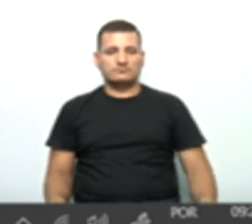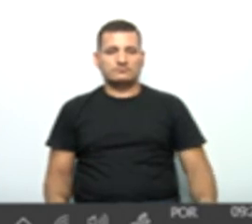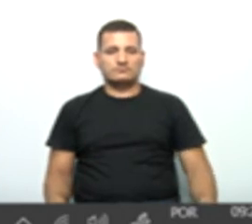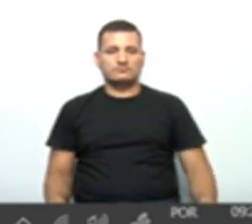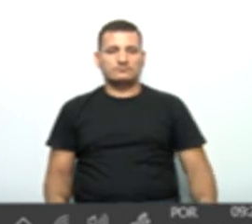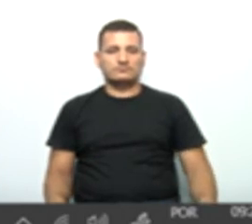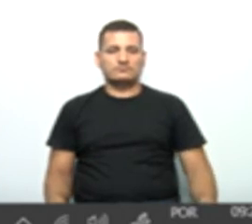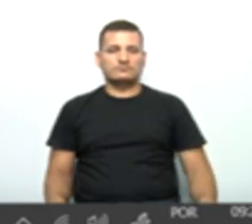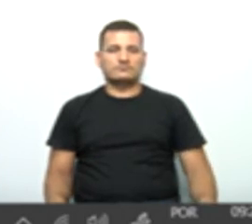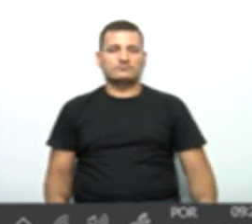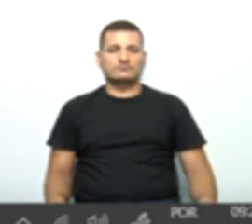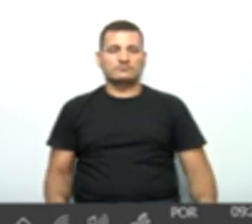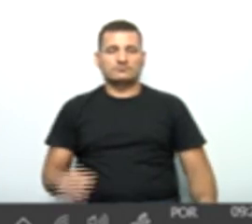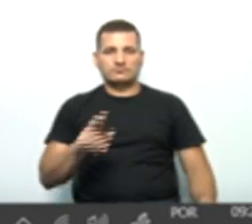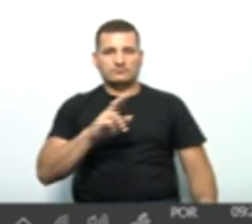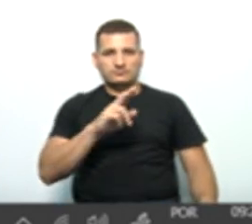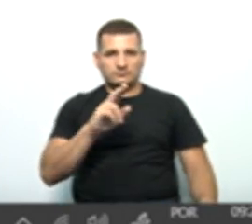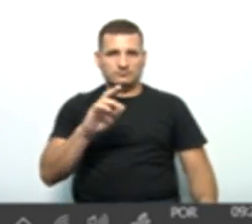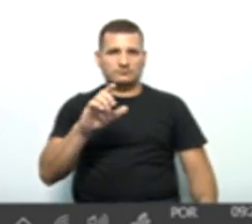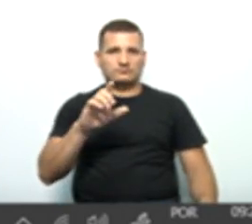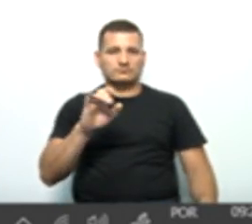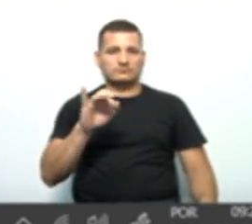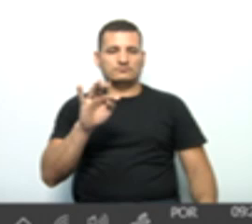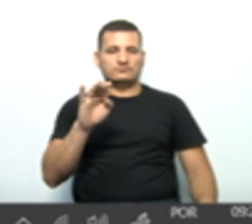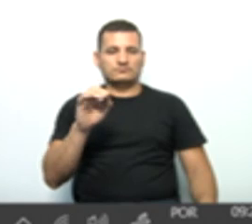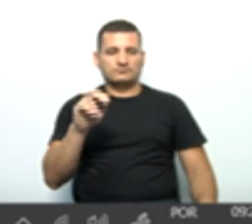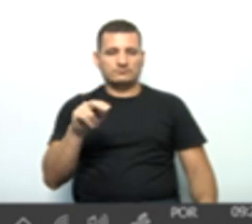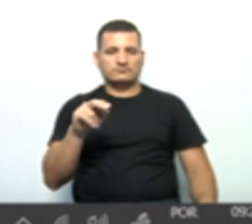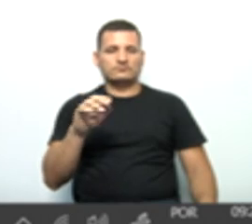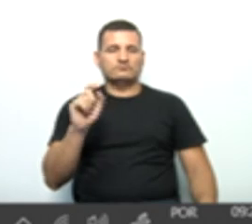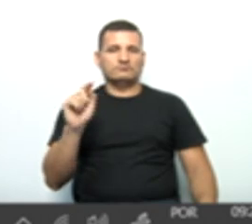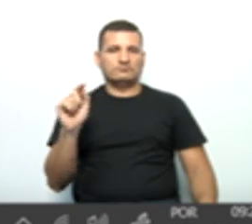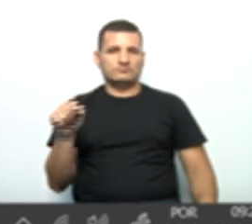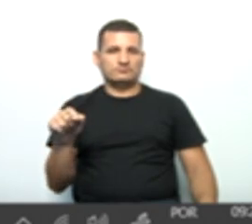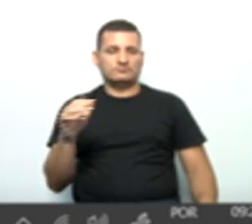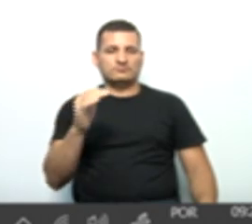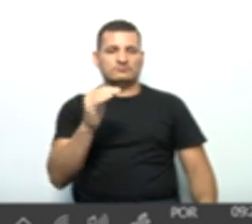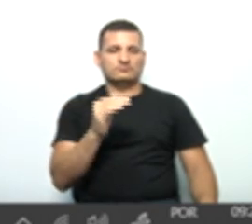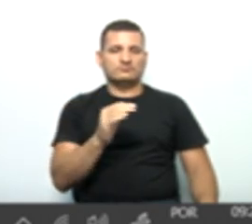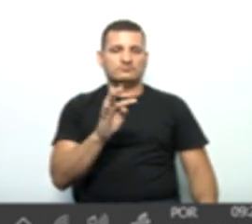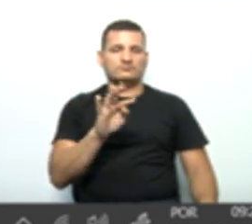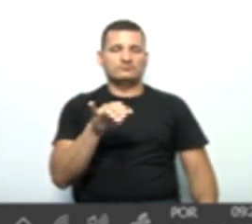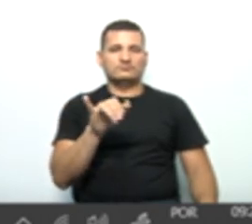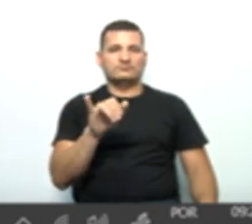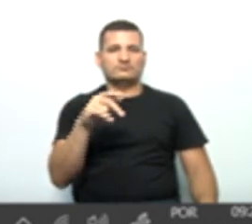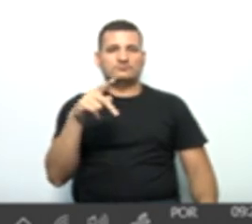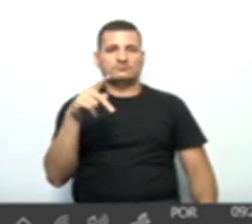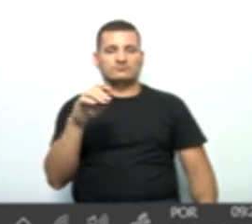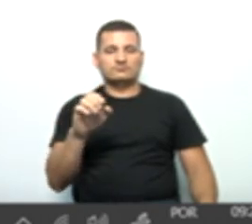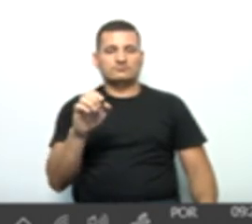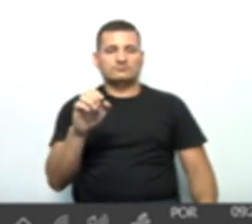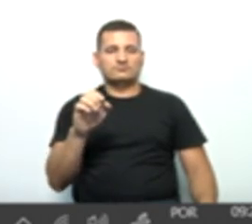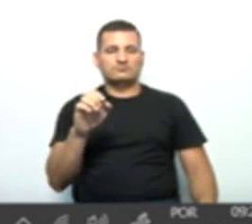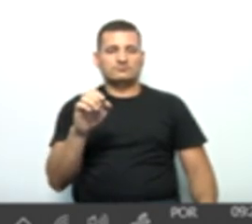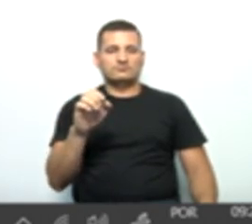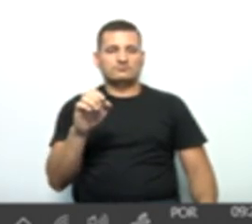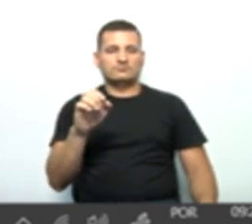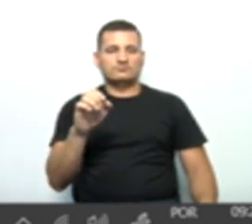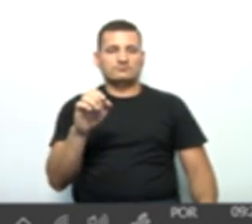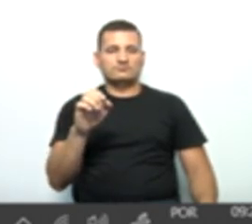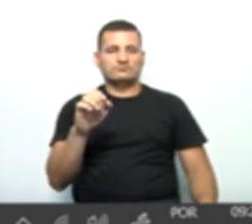Clayton. Eu vou dar um enter e eu vou puxar o tipo desse